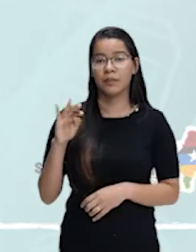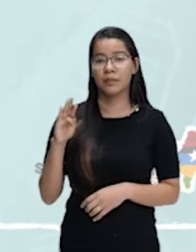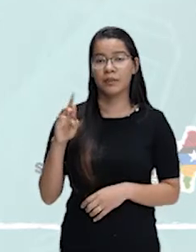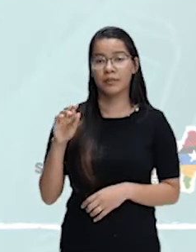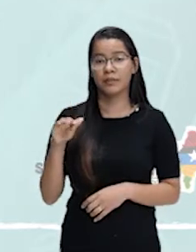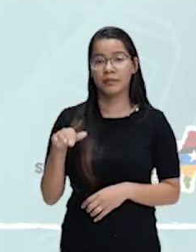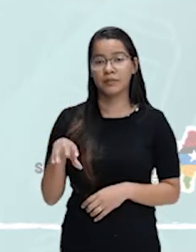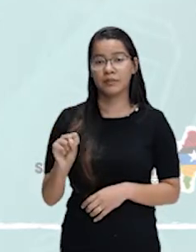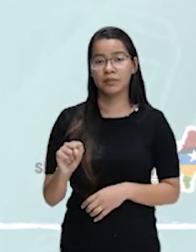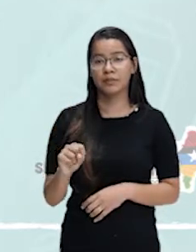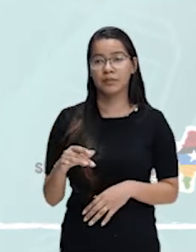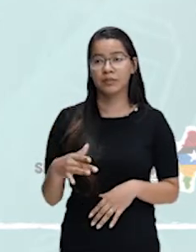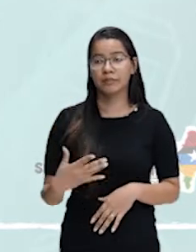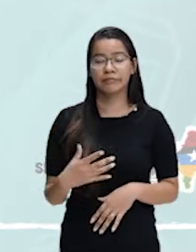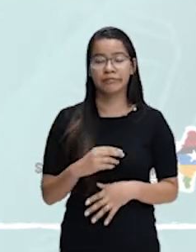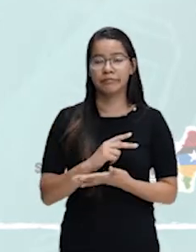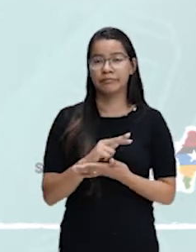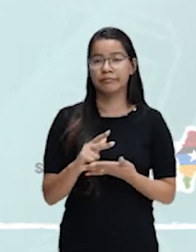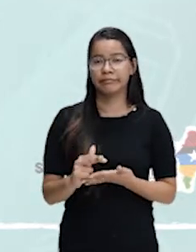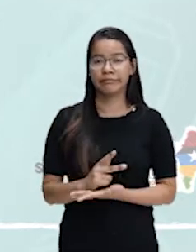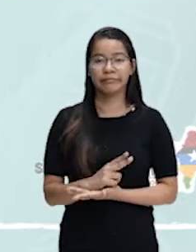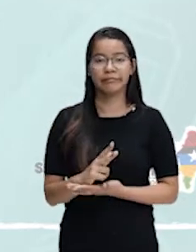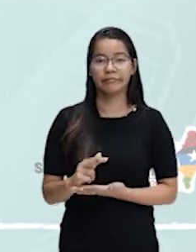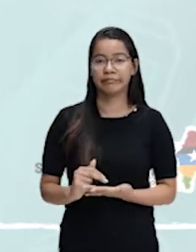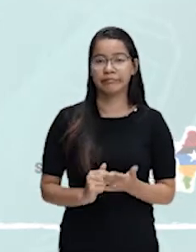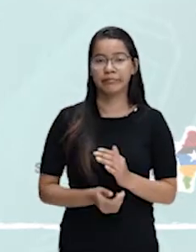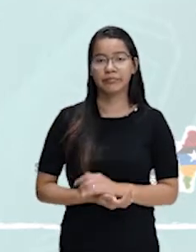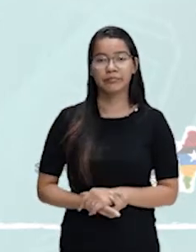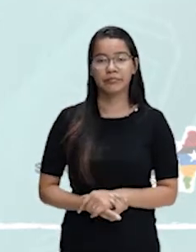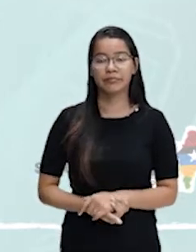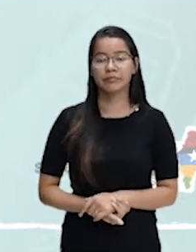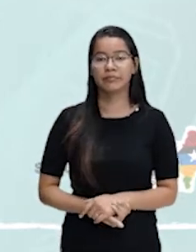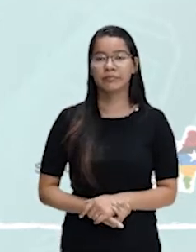europeu. Ostrogodos, visigodos,